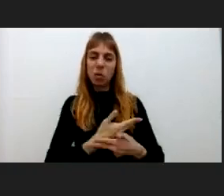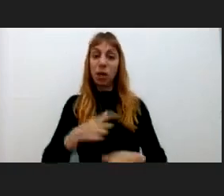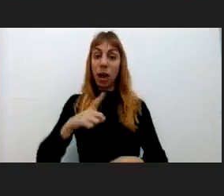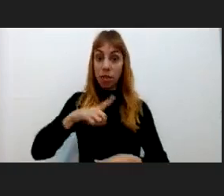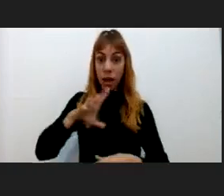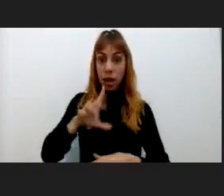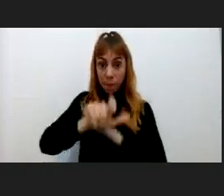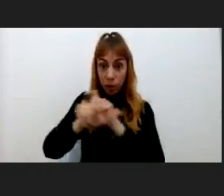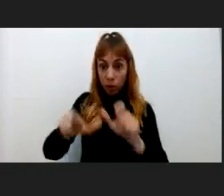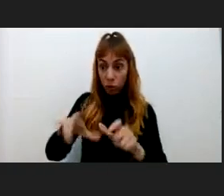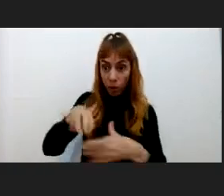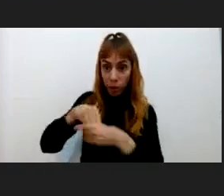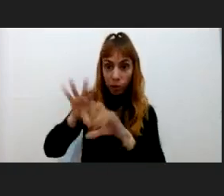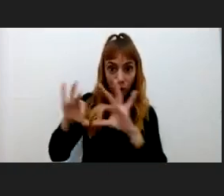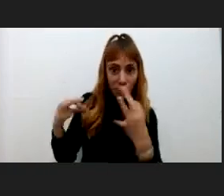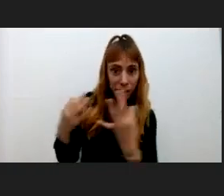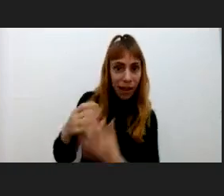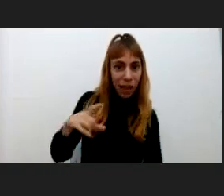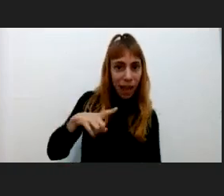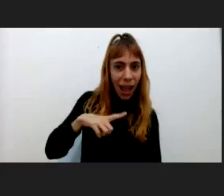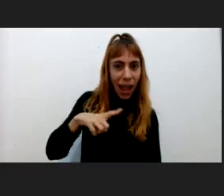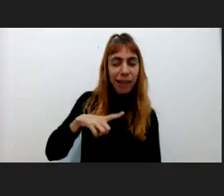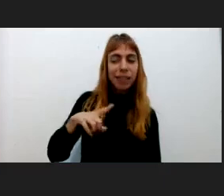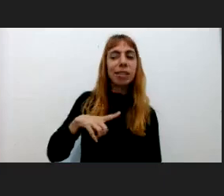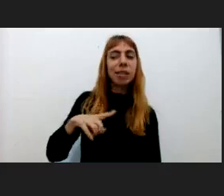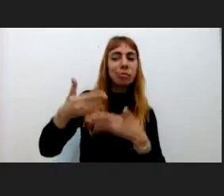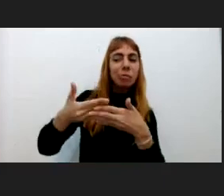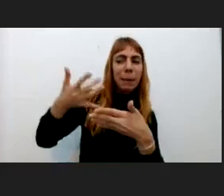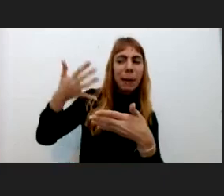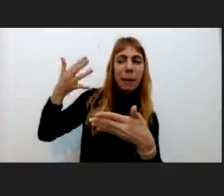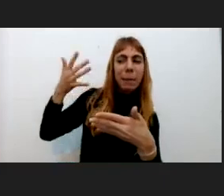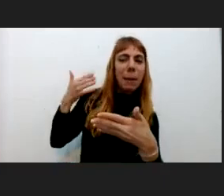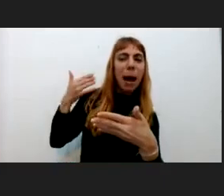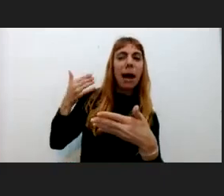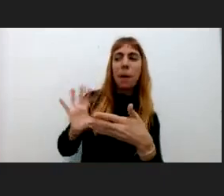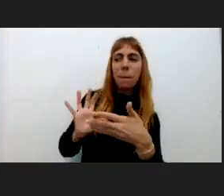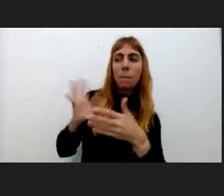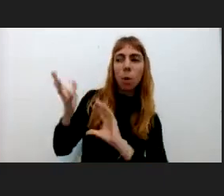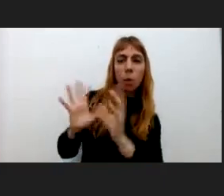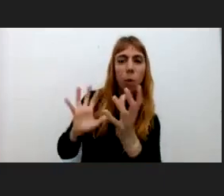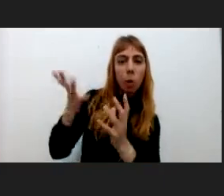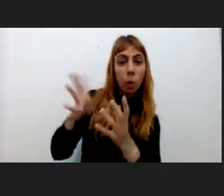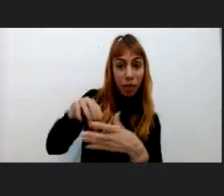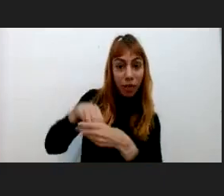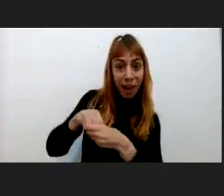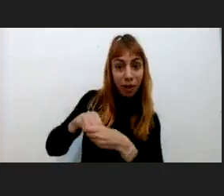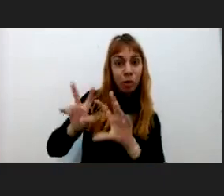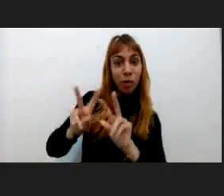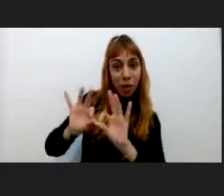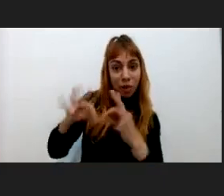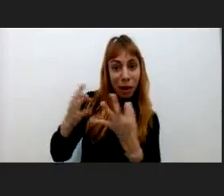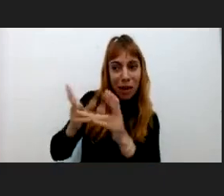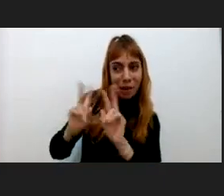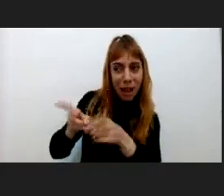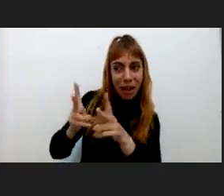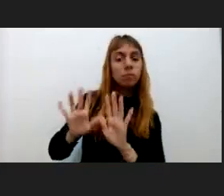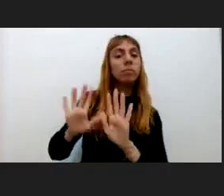Quando existe uma história de vários casos na família, a gente precisa